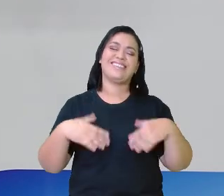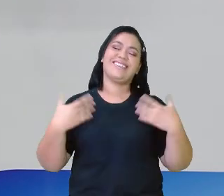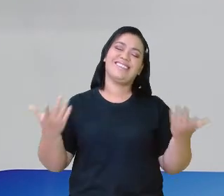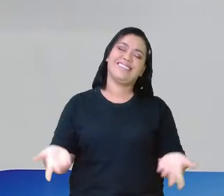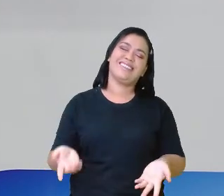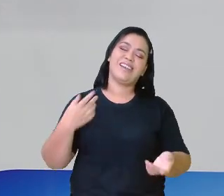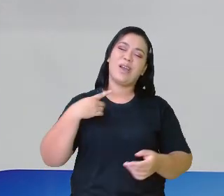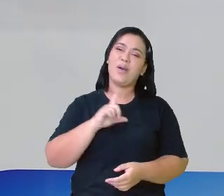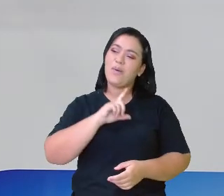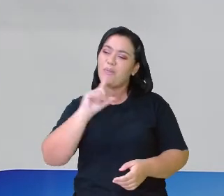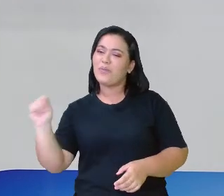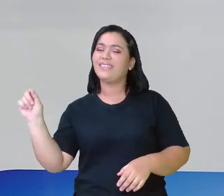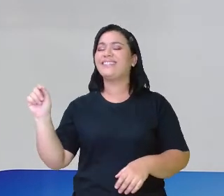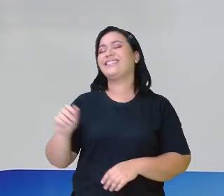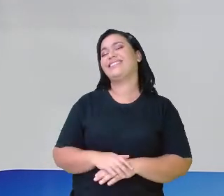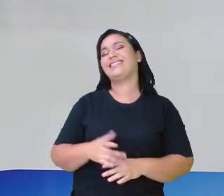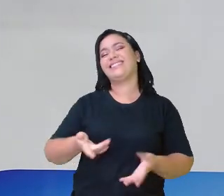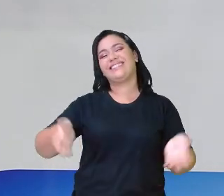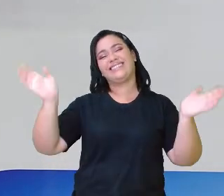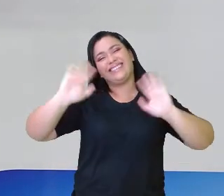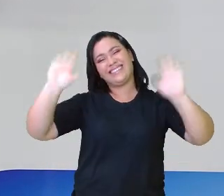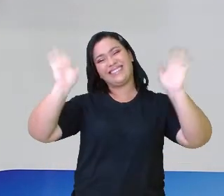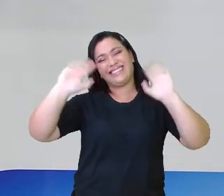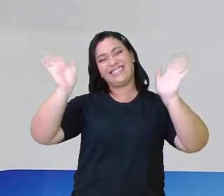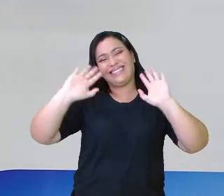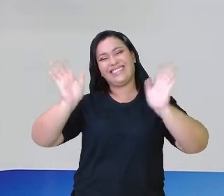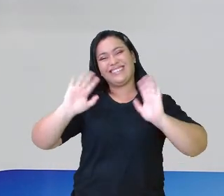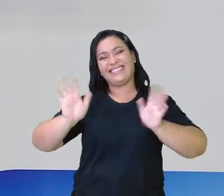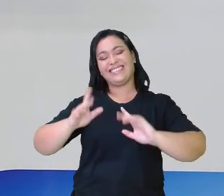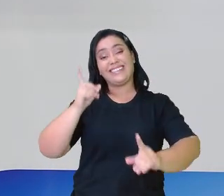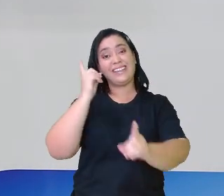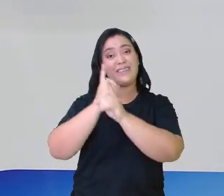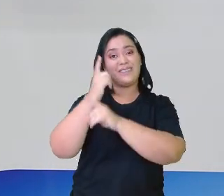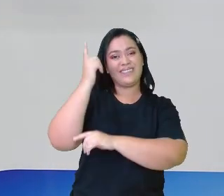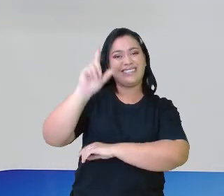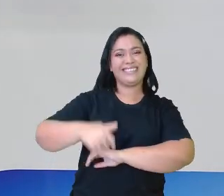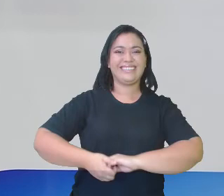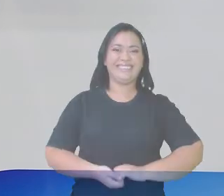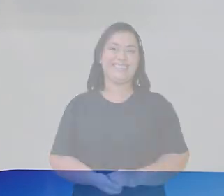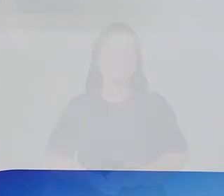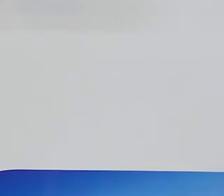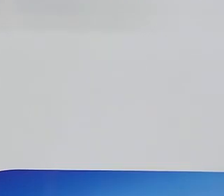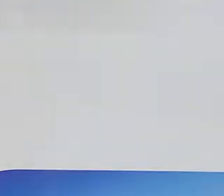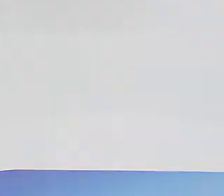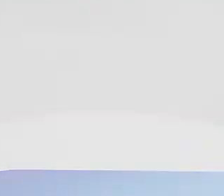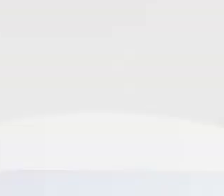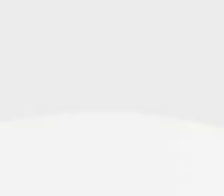vou aí na pressinha que estão me mandando embora. Tchau, minha gente. Até a próxima aula.